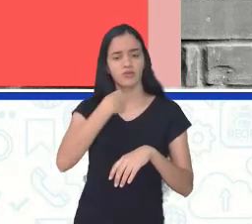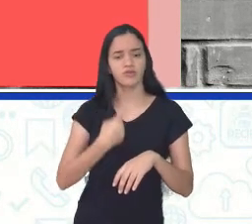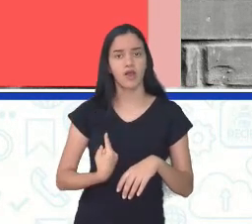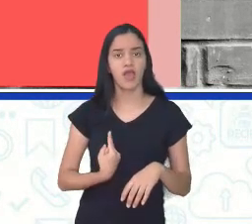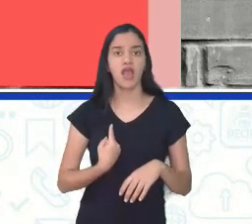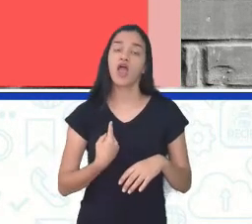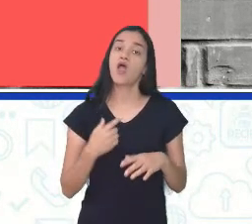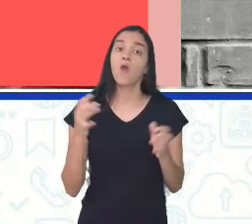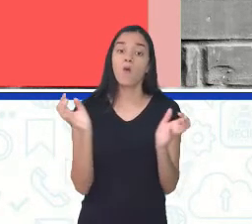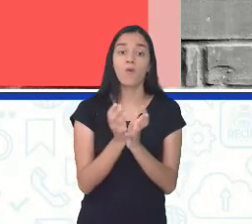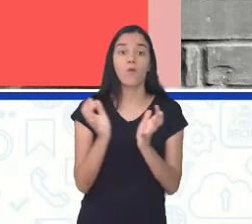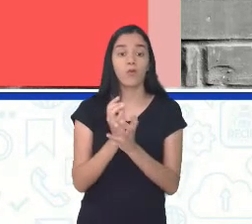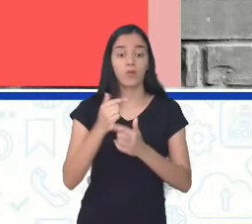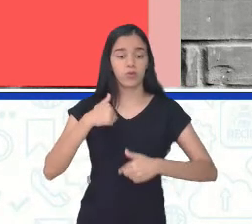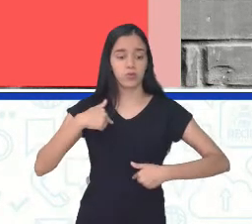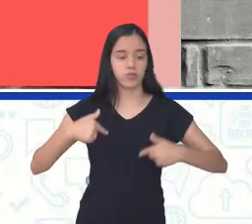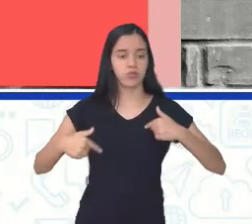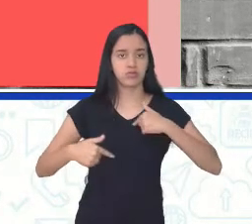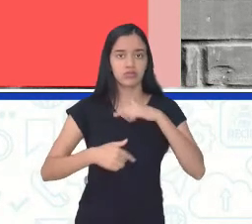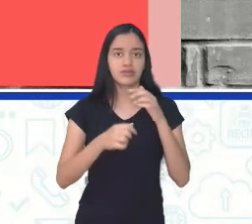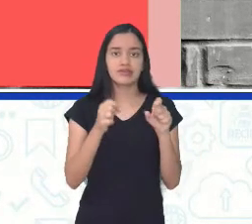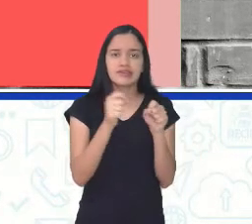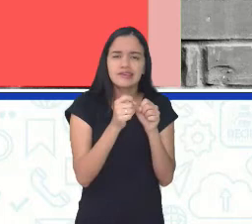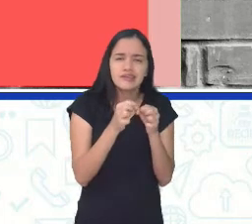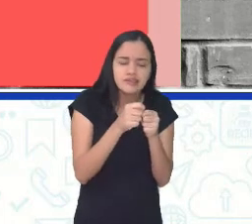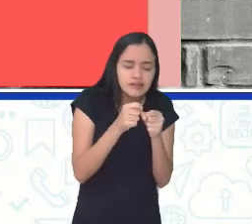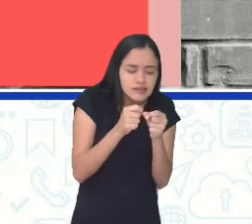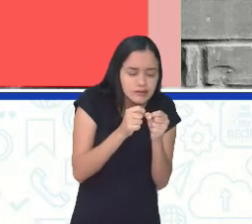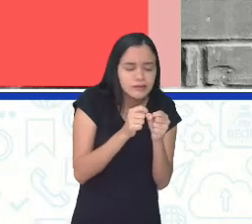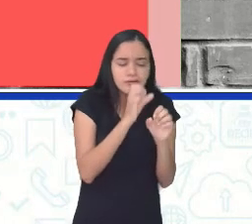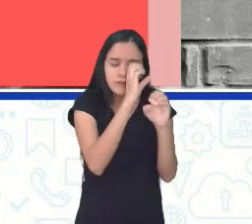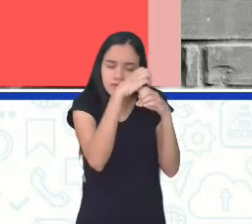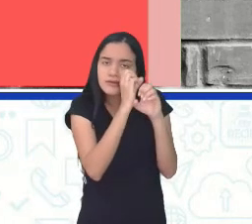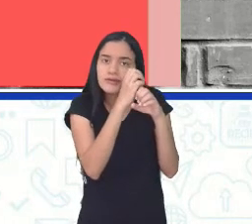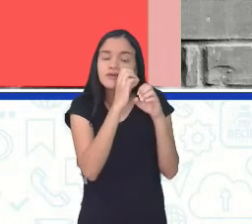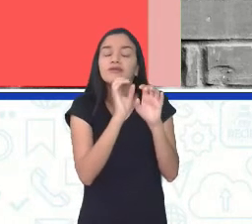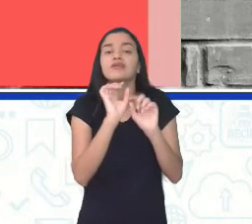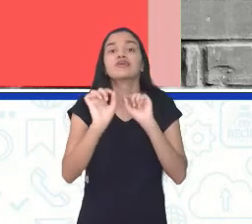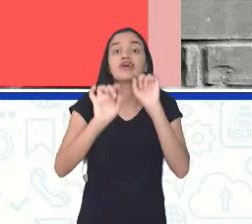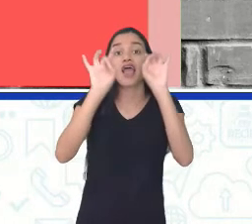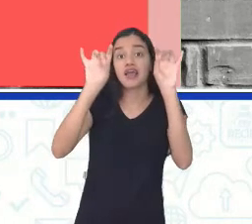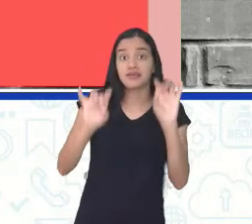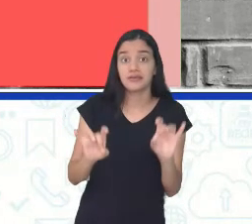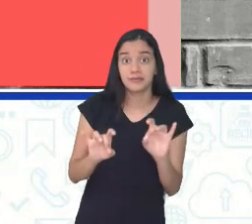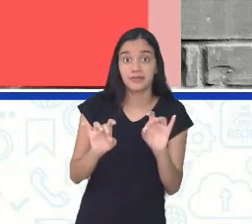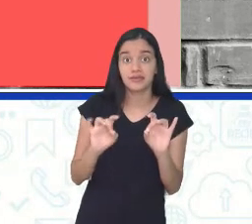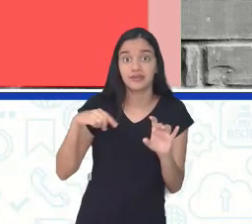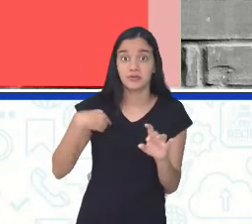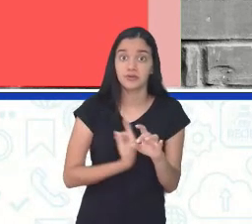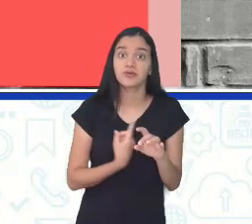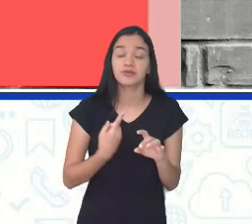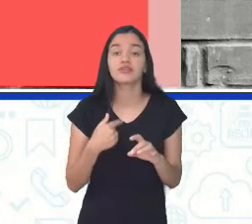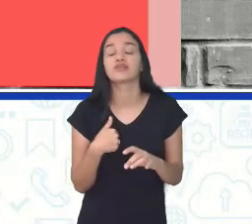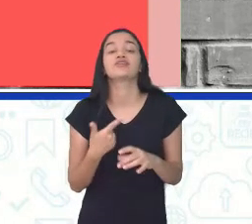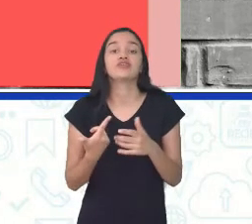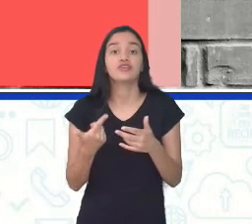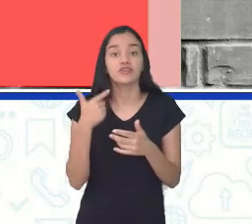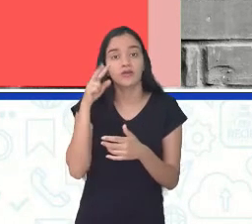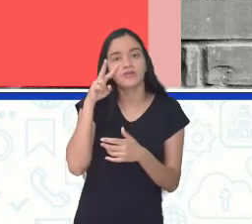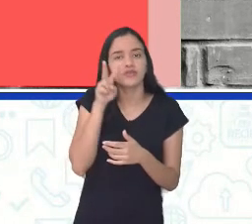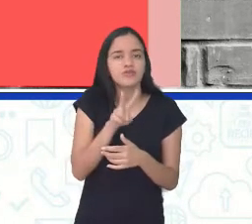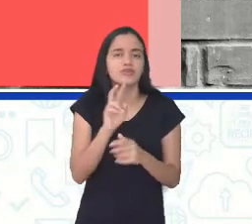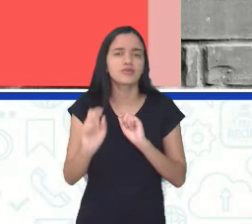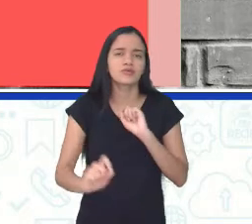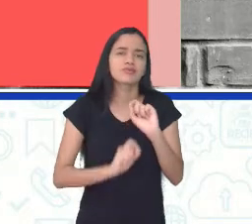órgãos dotado de células especiais chamadas de receptores. Então, a gente está vendo que o sistema